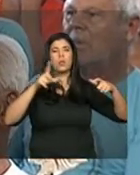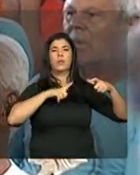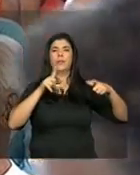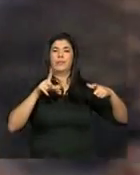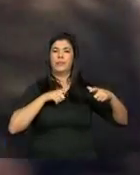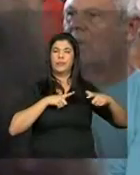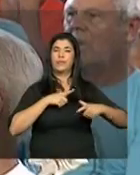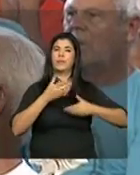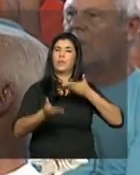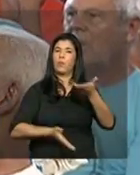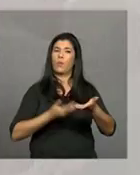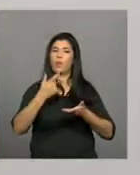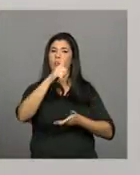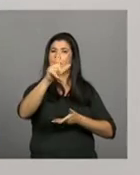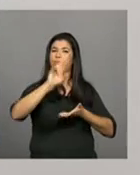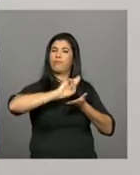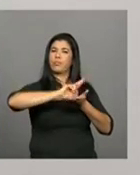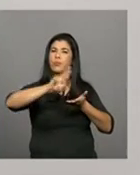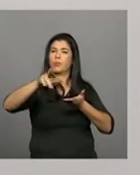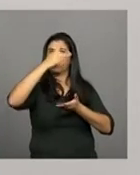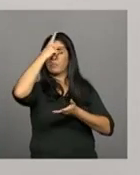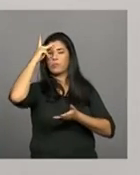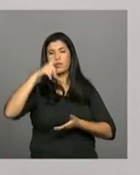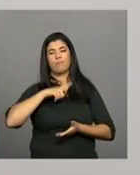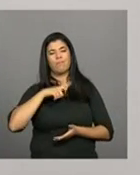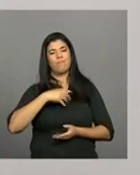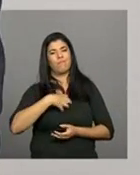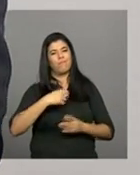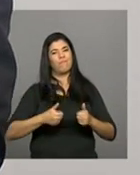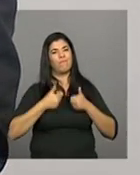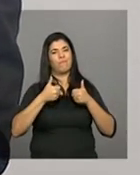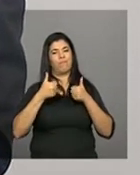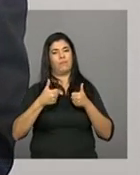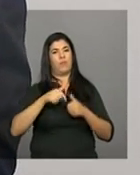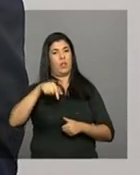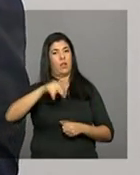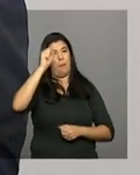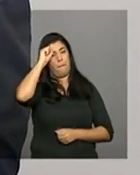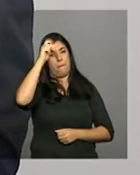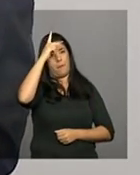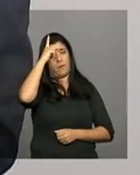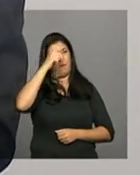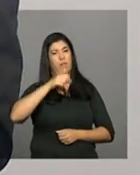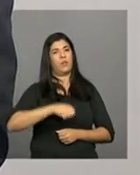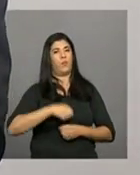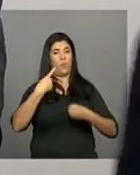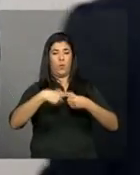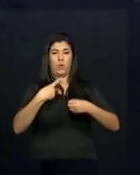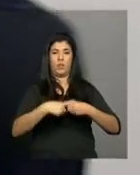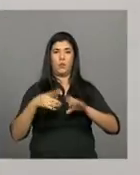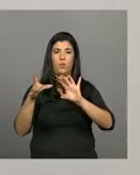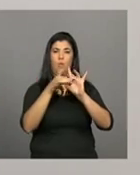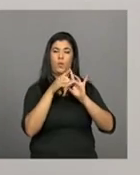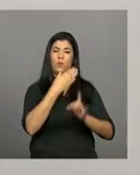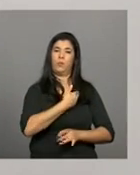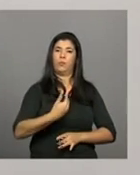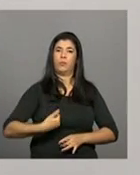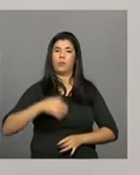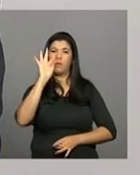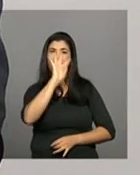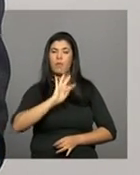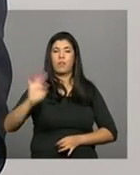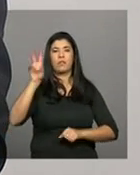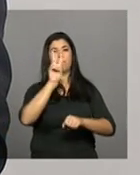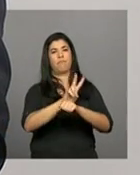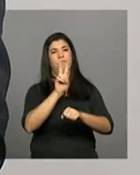concepção diferenciada e que nos enche de orgulho. A Prefeitura de Campo Grande uniu-se ao governo federal na defesa